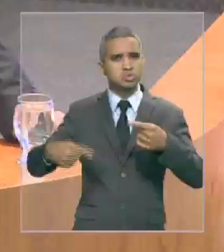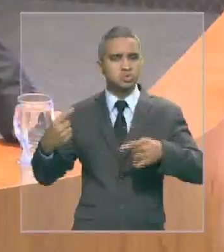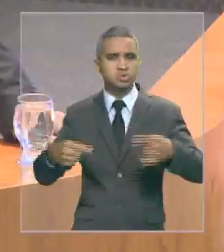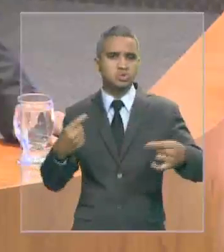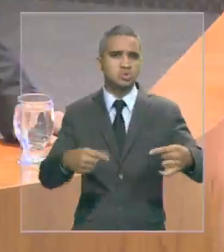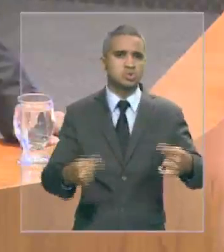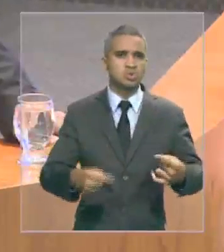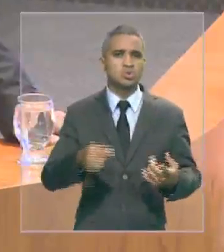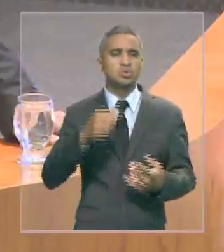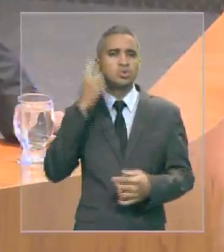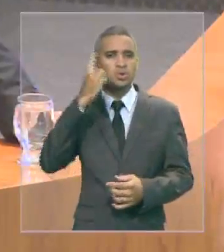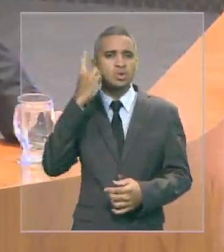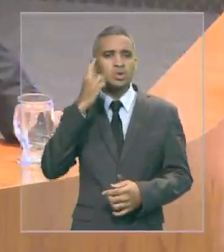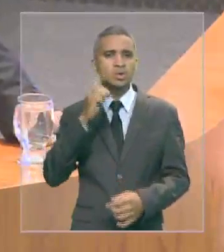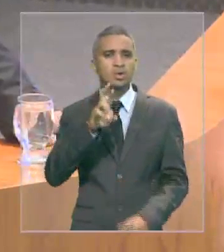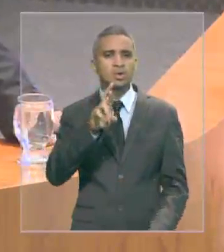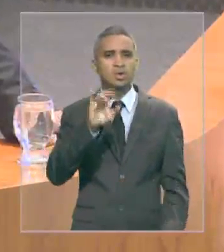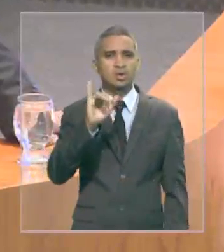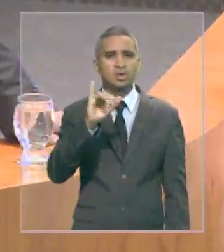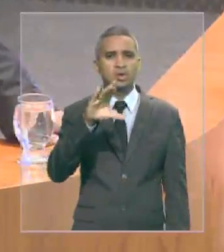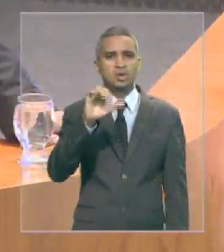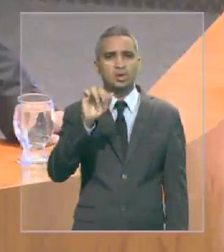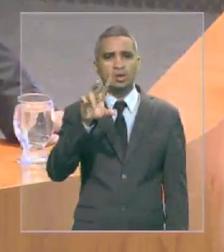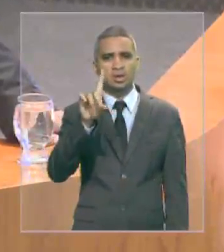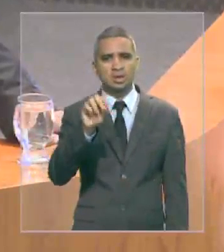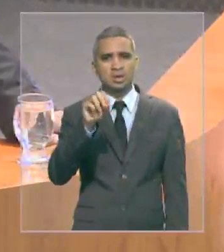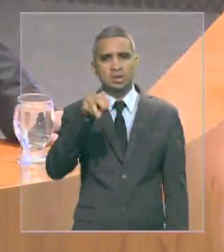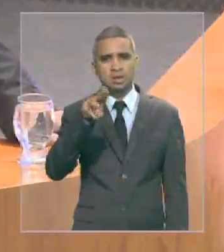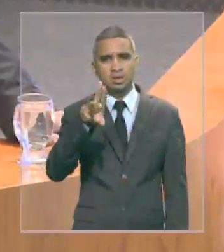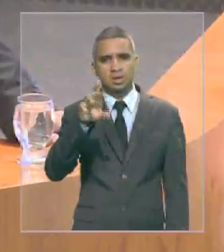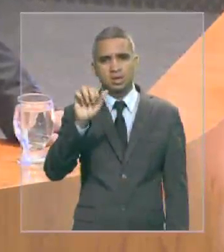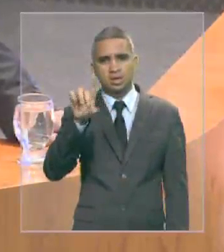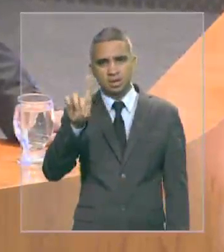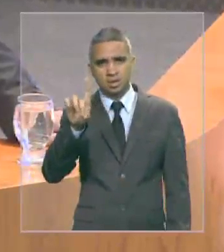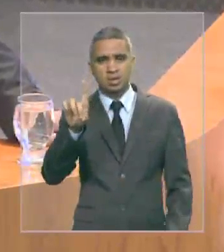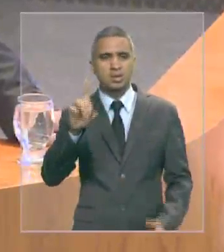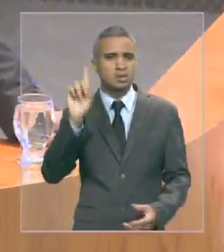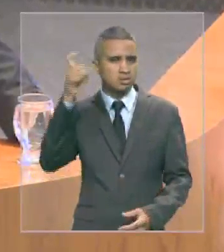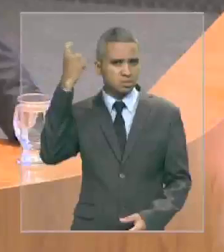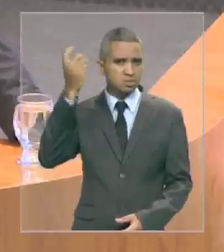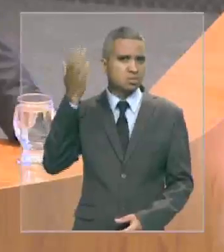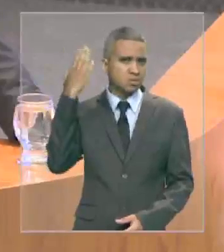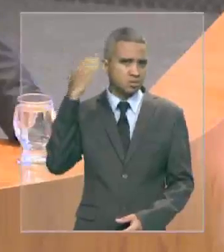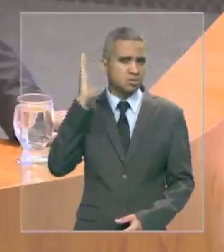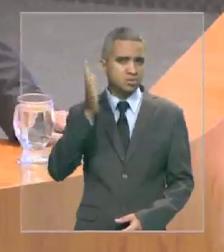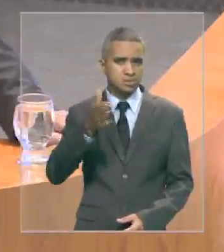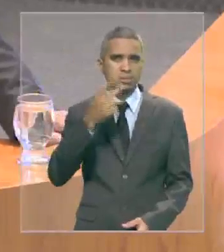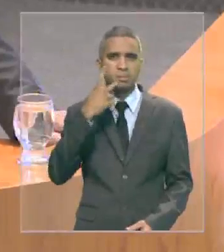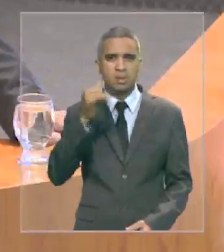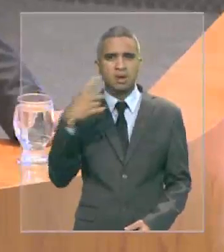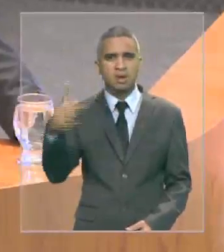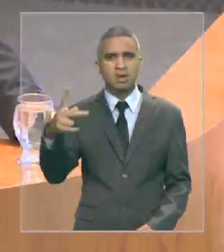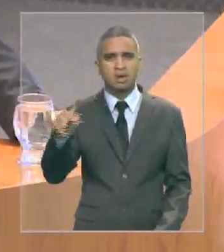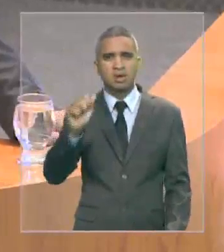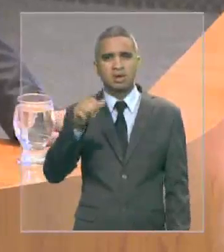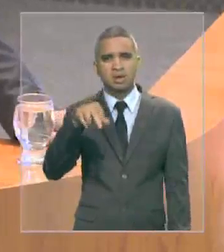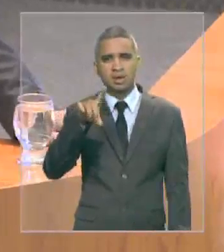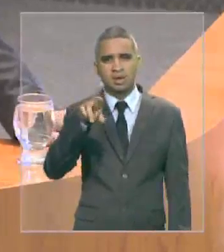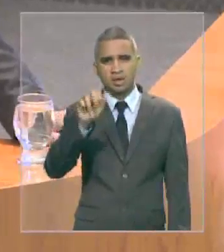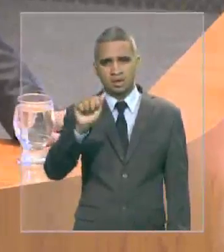grande deputado Ricardo Murá, um dos grandes oradores desta casa, pai da deputada Andréa Murá. Desculpe-me